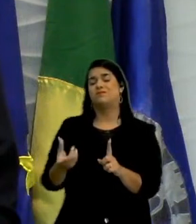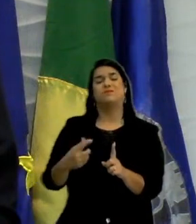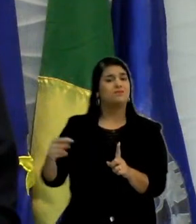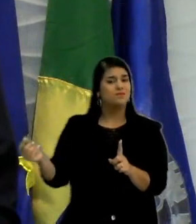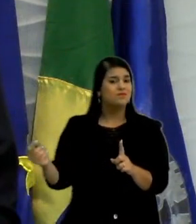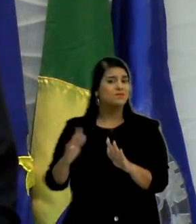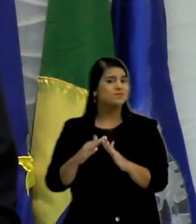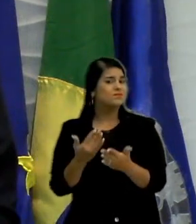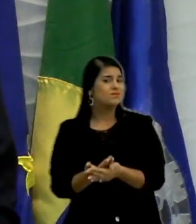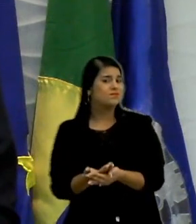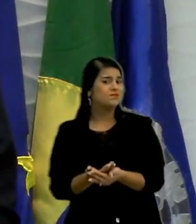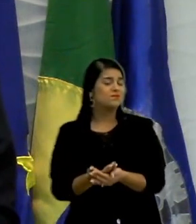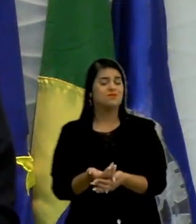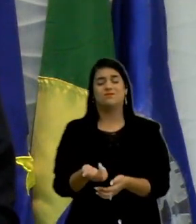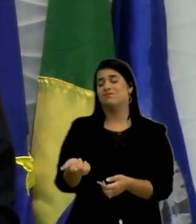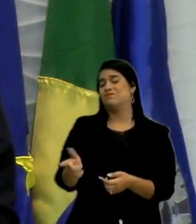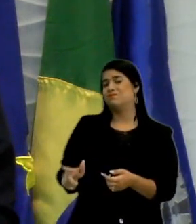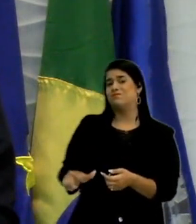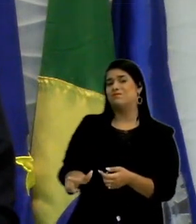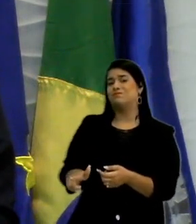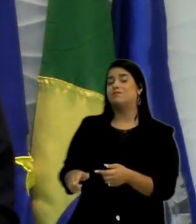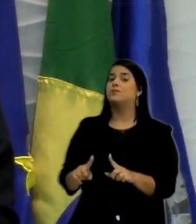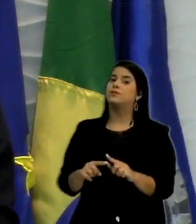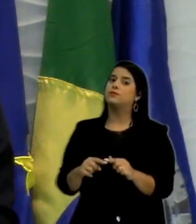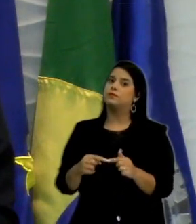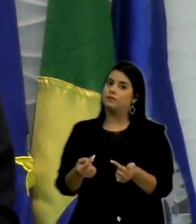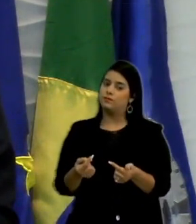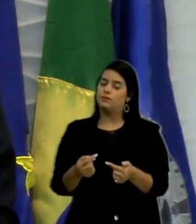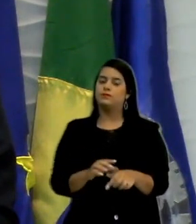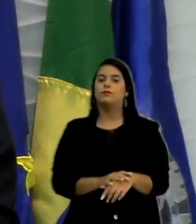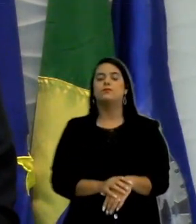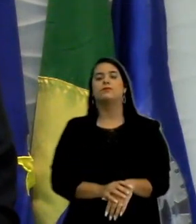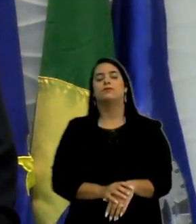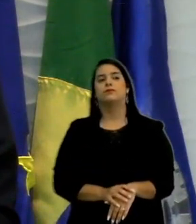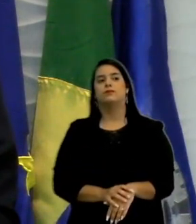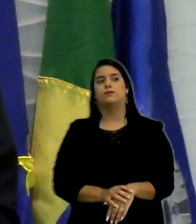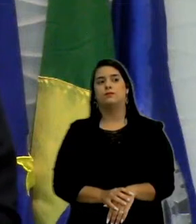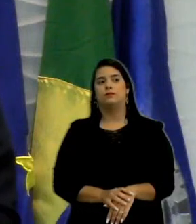tinha um cuidador. Mas, imediato,